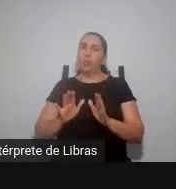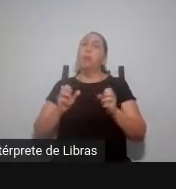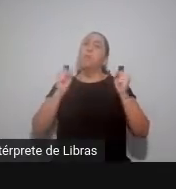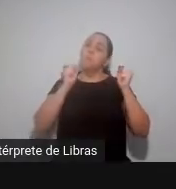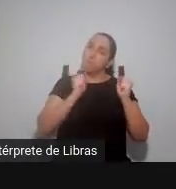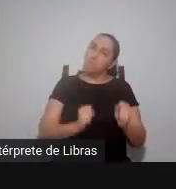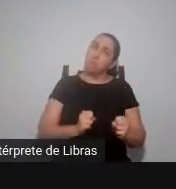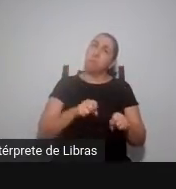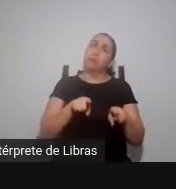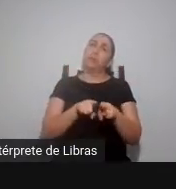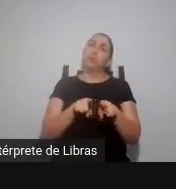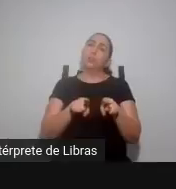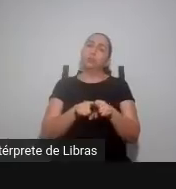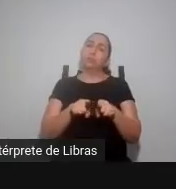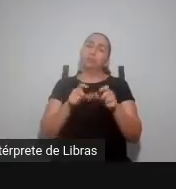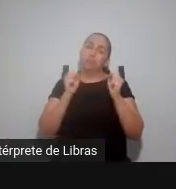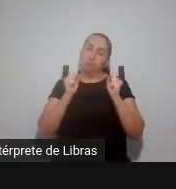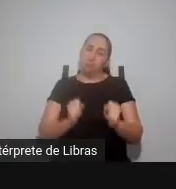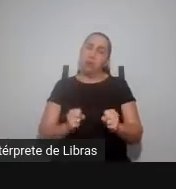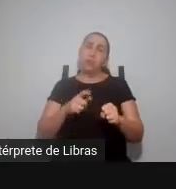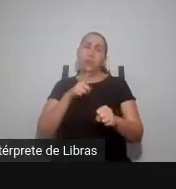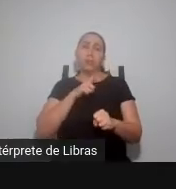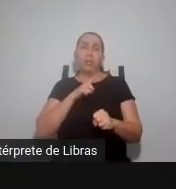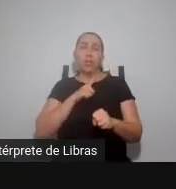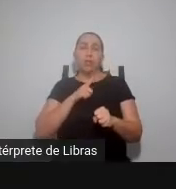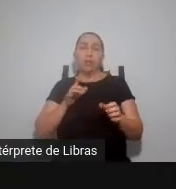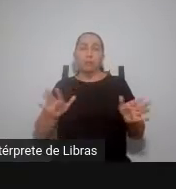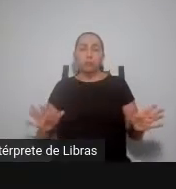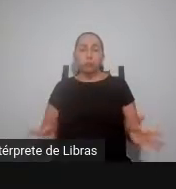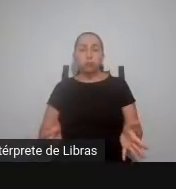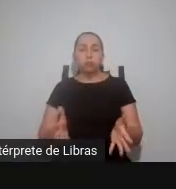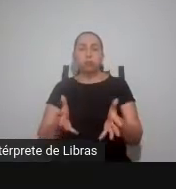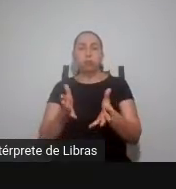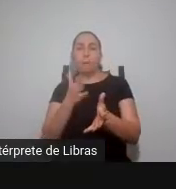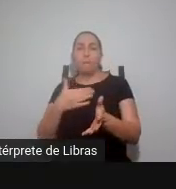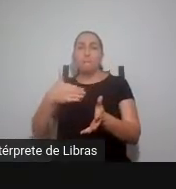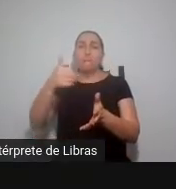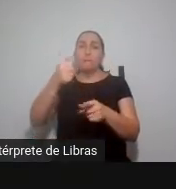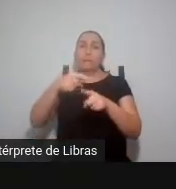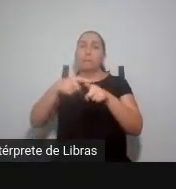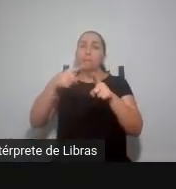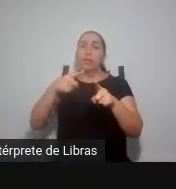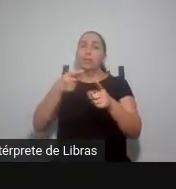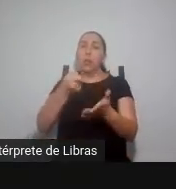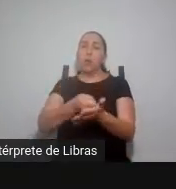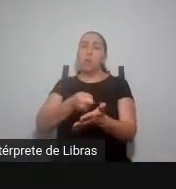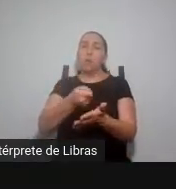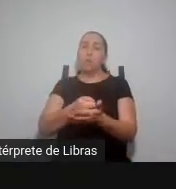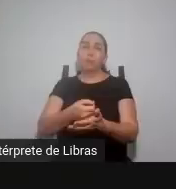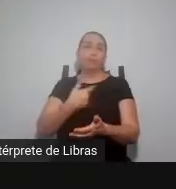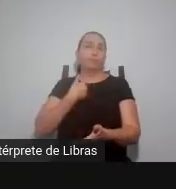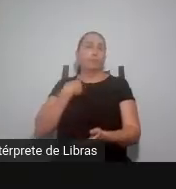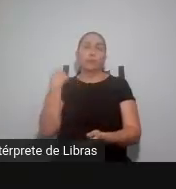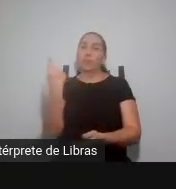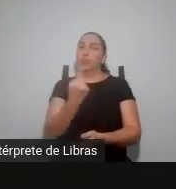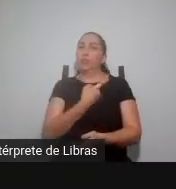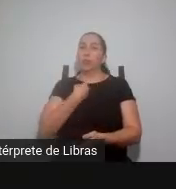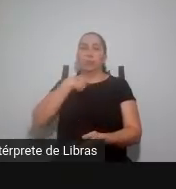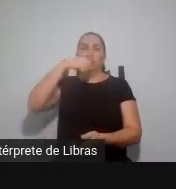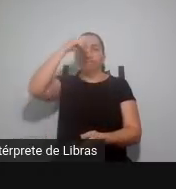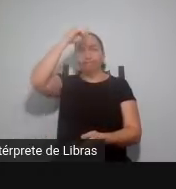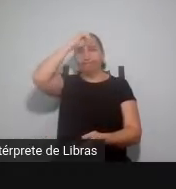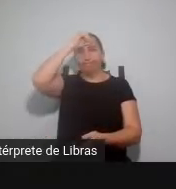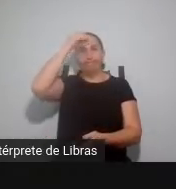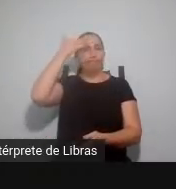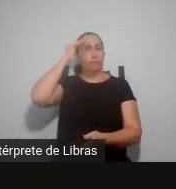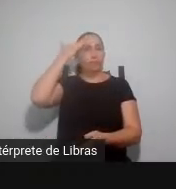vai ser ou se ele não vai ser, a gente não sabe. Então, eu sempre falo, a gente não sabe o que será, mas a gente sabe